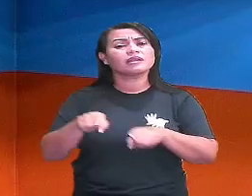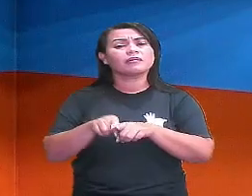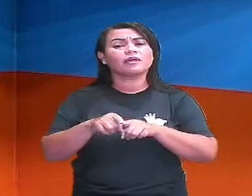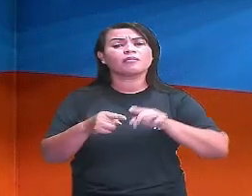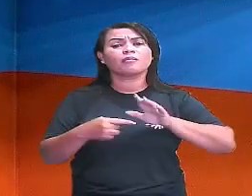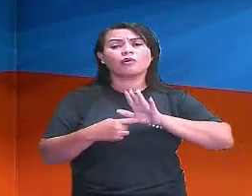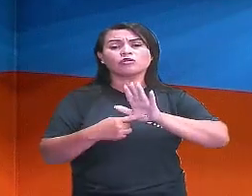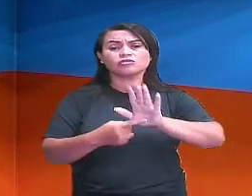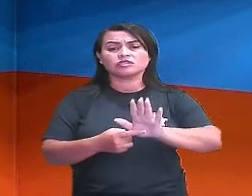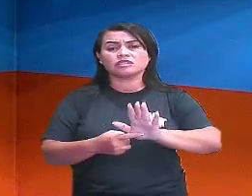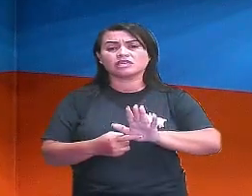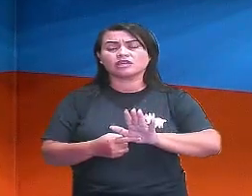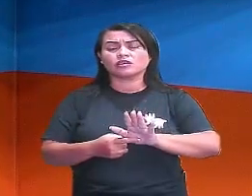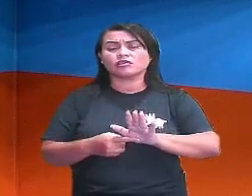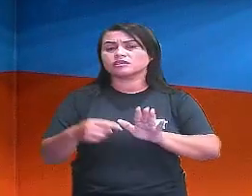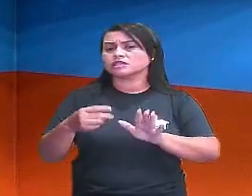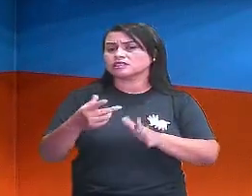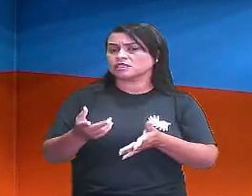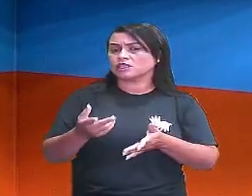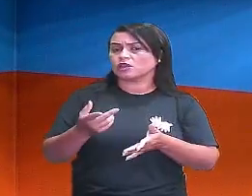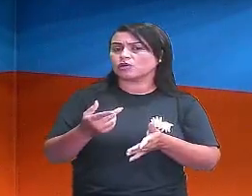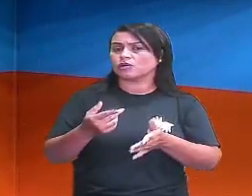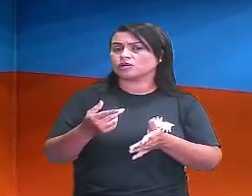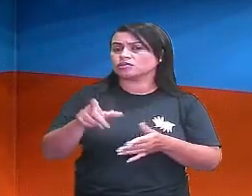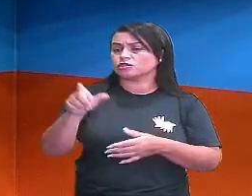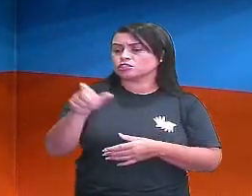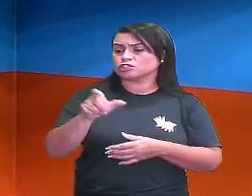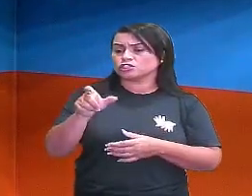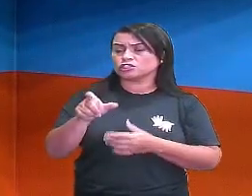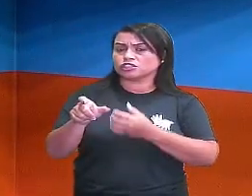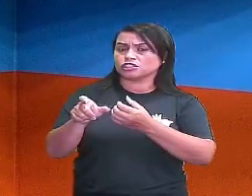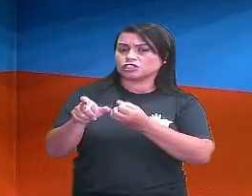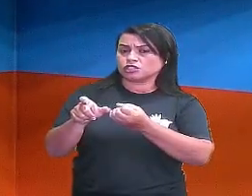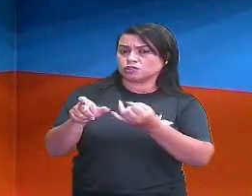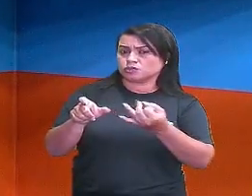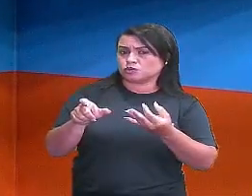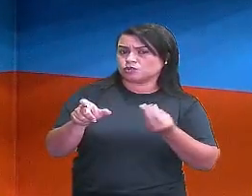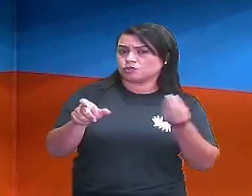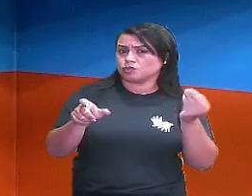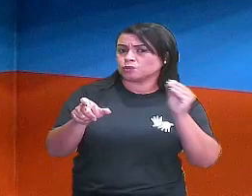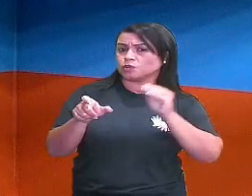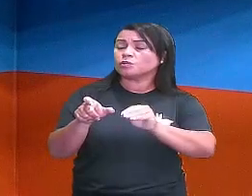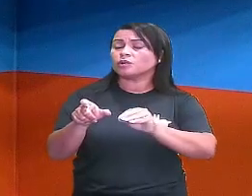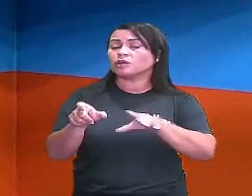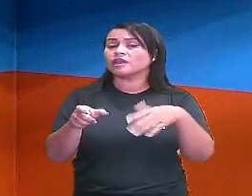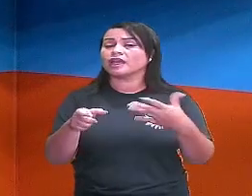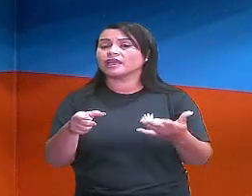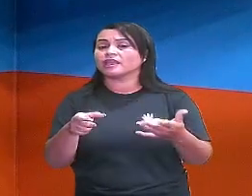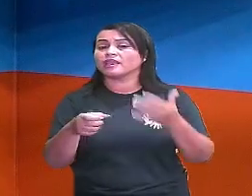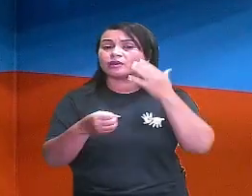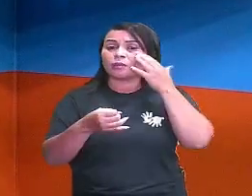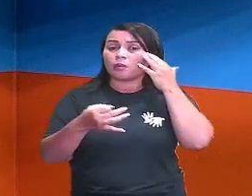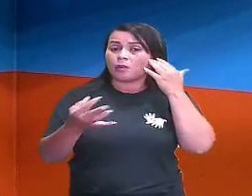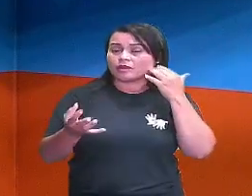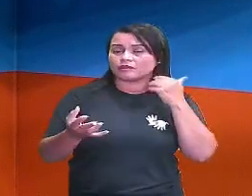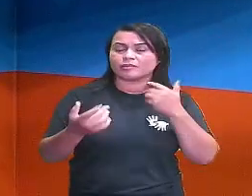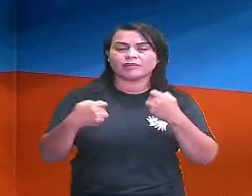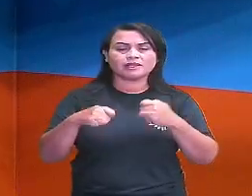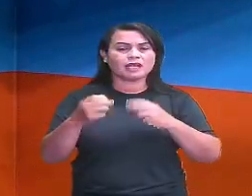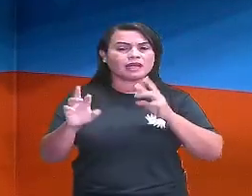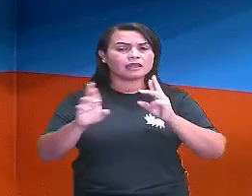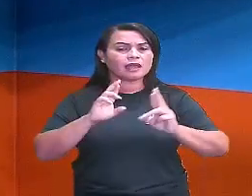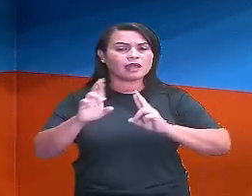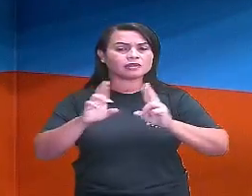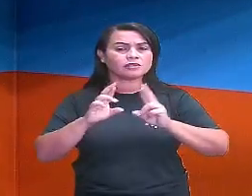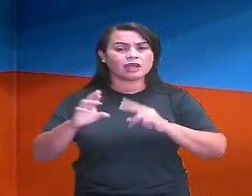questão de se eu estipulo um valor para x, qual é o meu valor numérico, né? Então, dentro dessa relação, a gente precisa